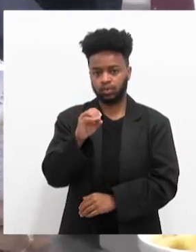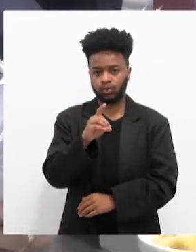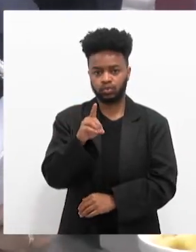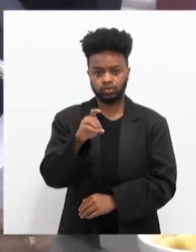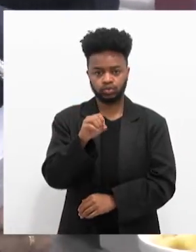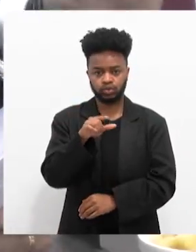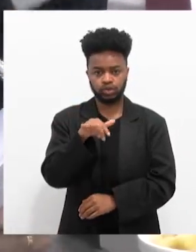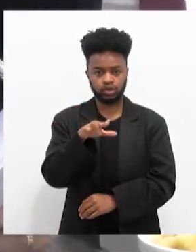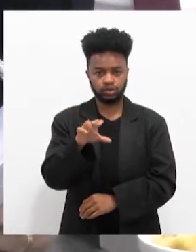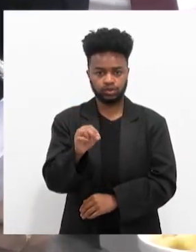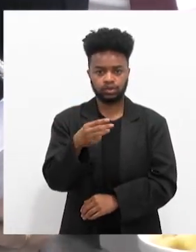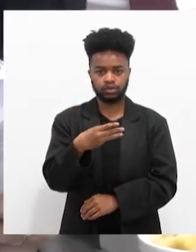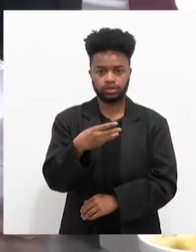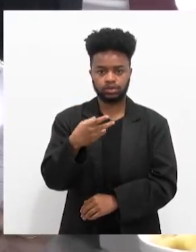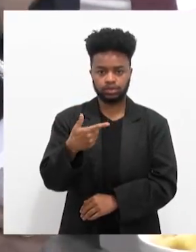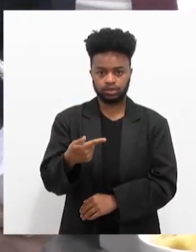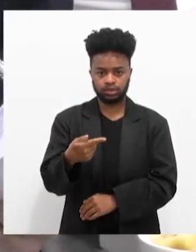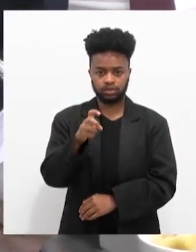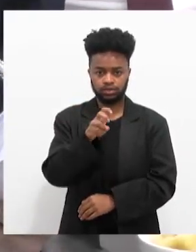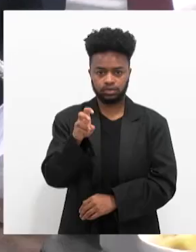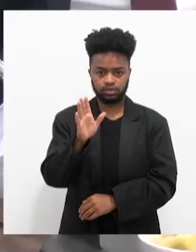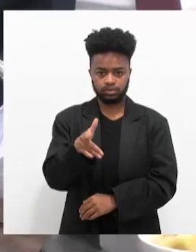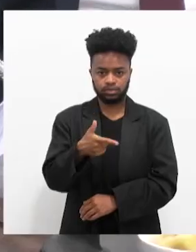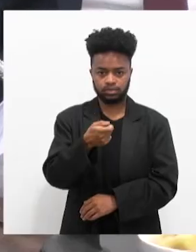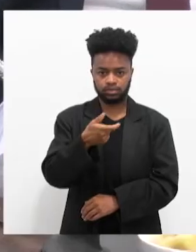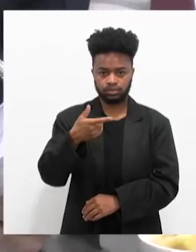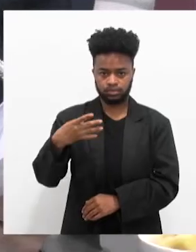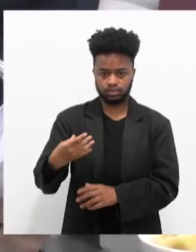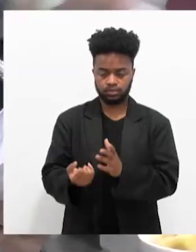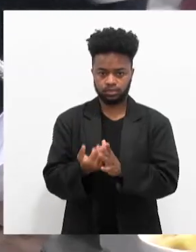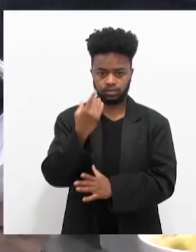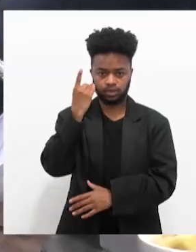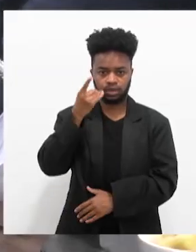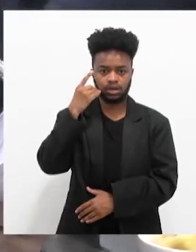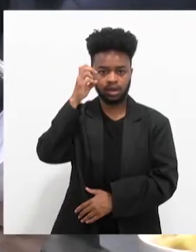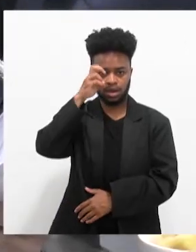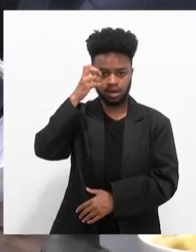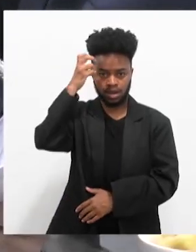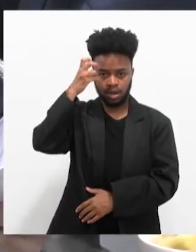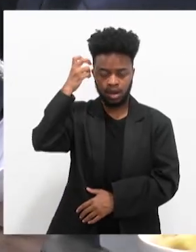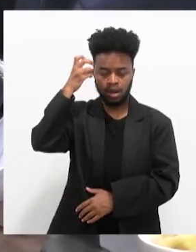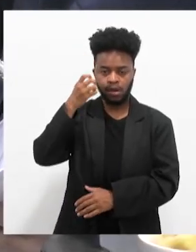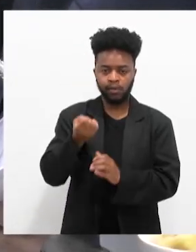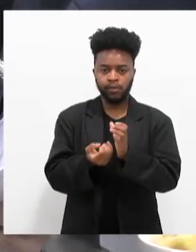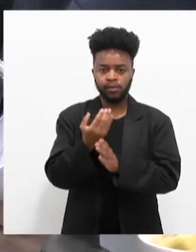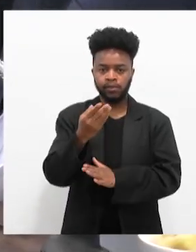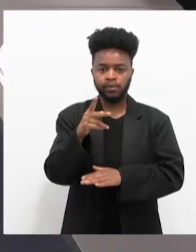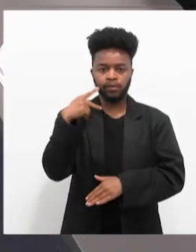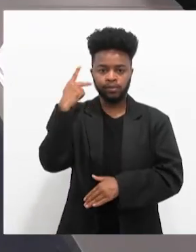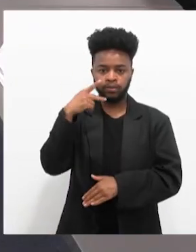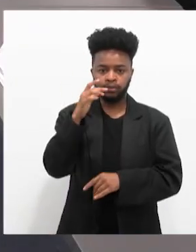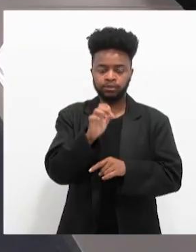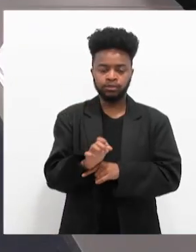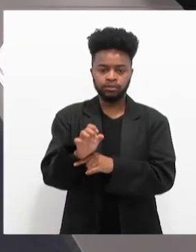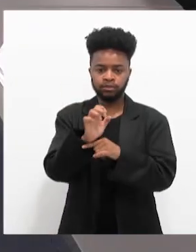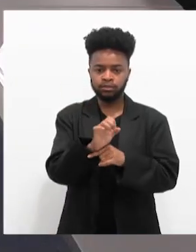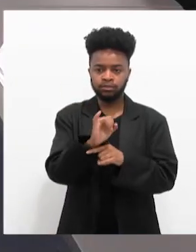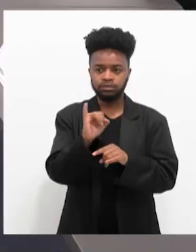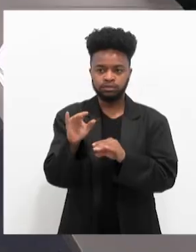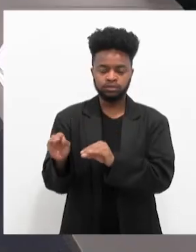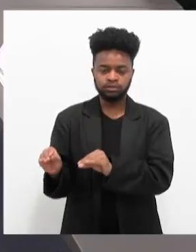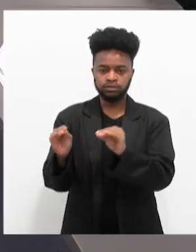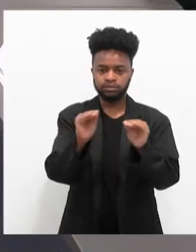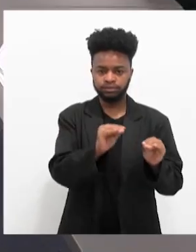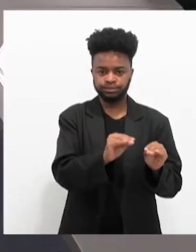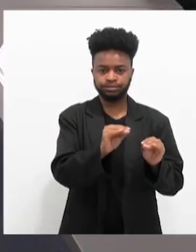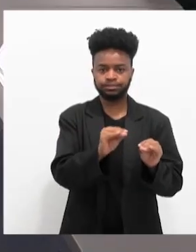lei 3755 de 24, de autoria da deputada Verônica Lima, que institui a política estadual dos deslocados ambientais e